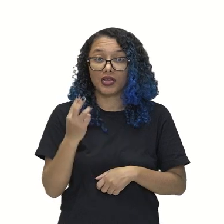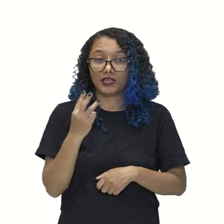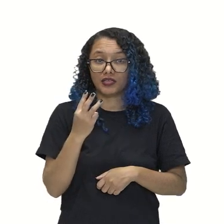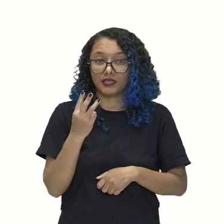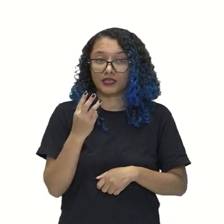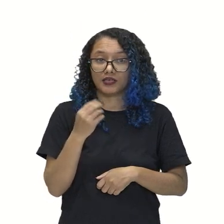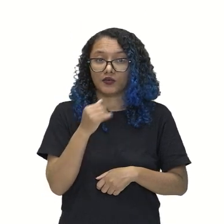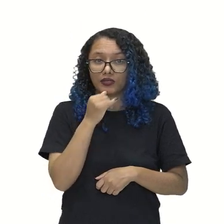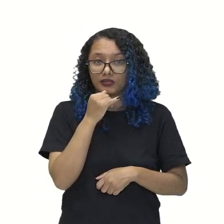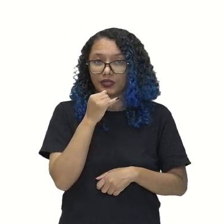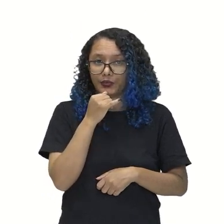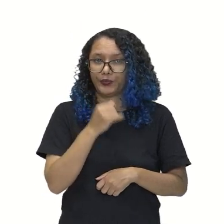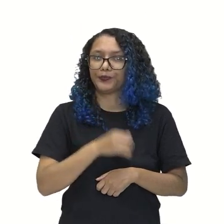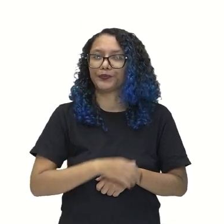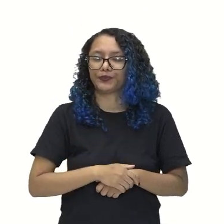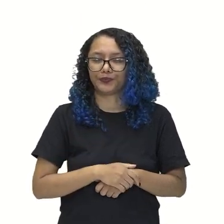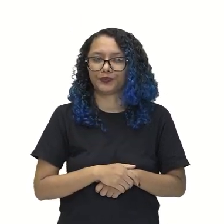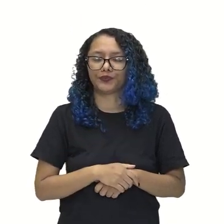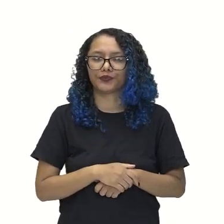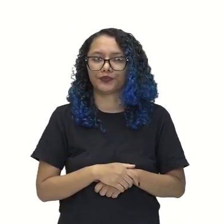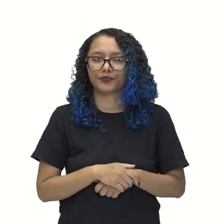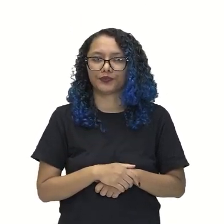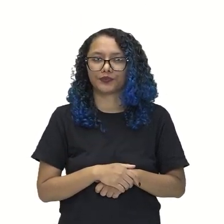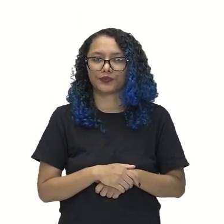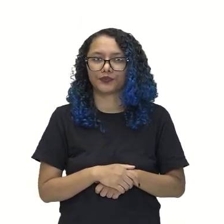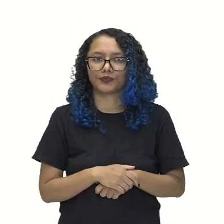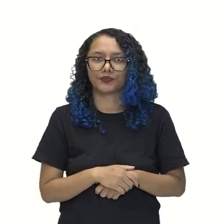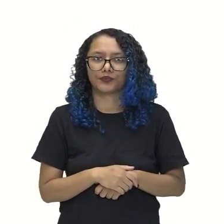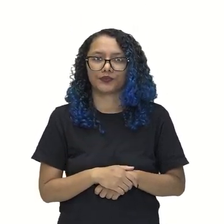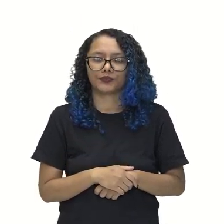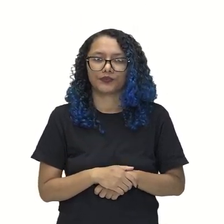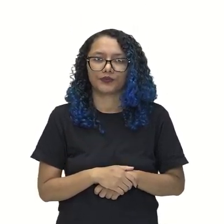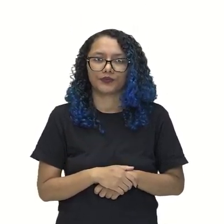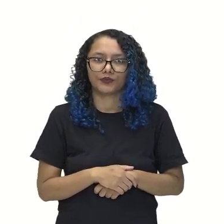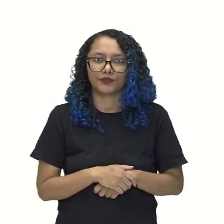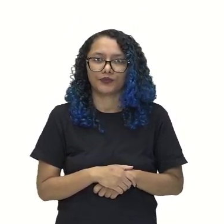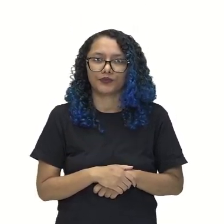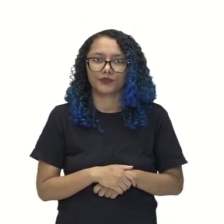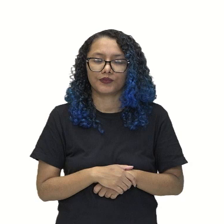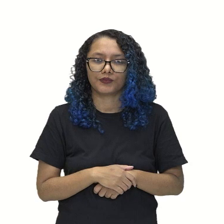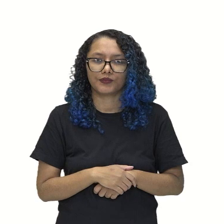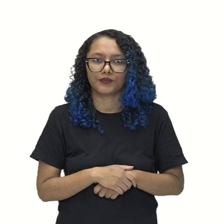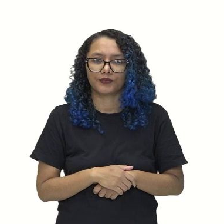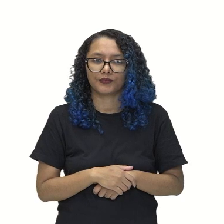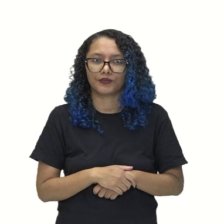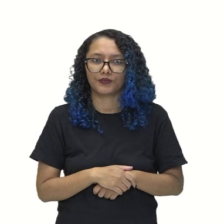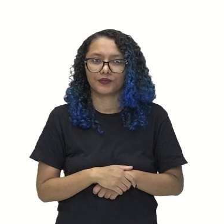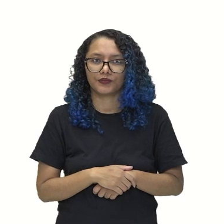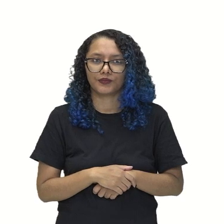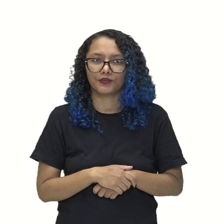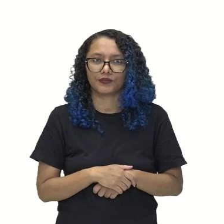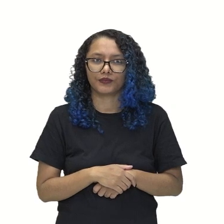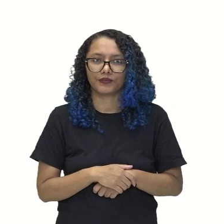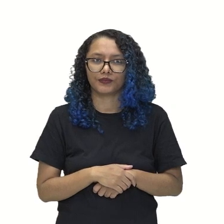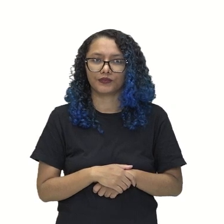situação problema, nós temos o seguinte, olha. Eu tenho, digamos,